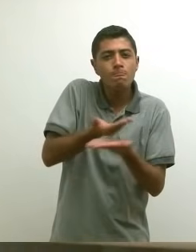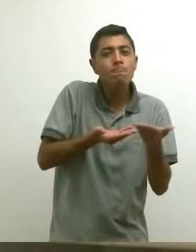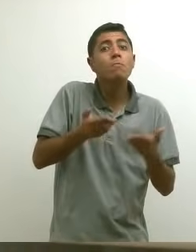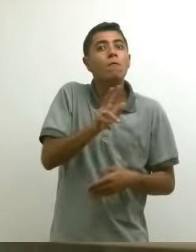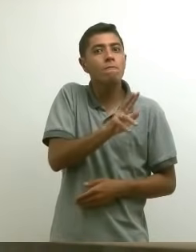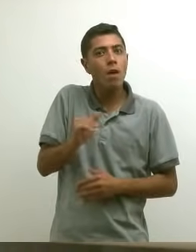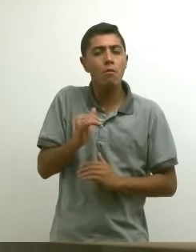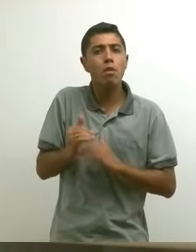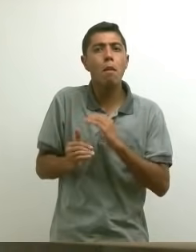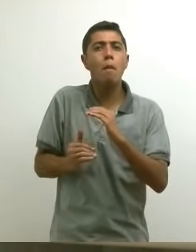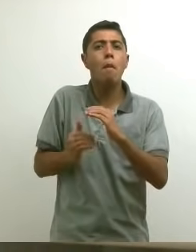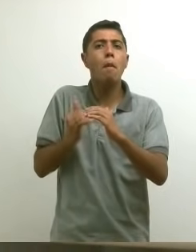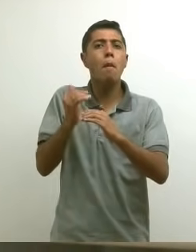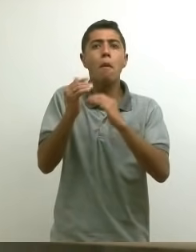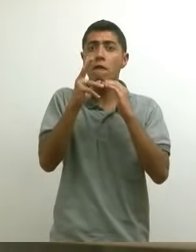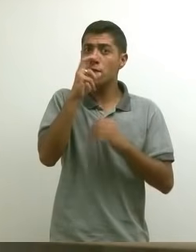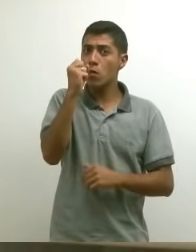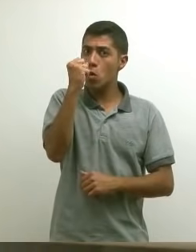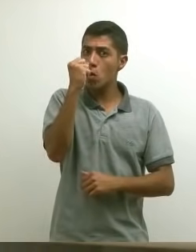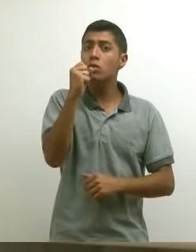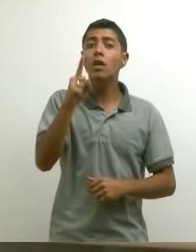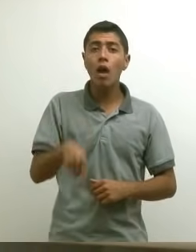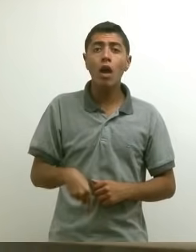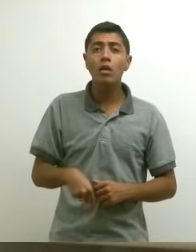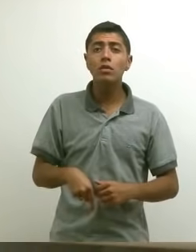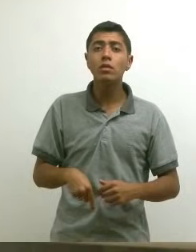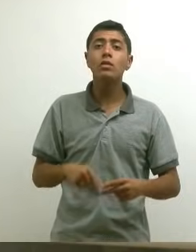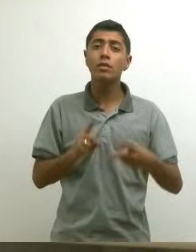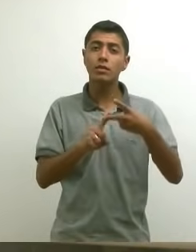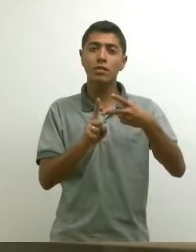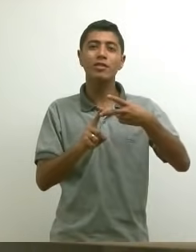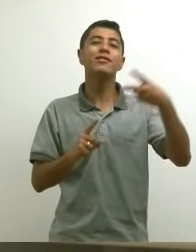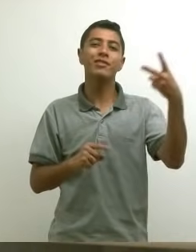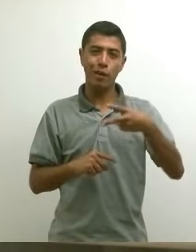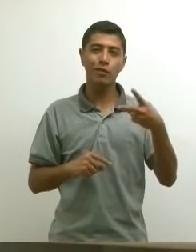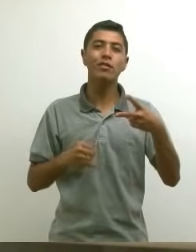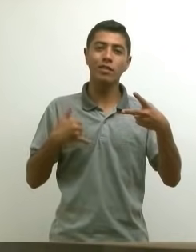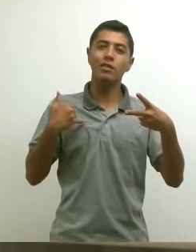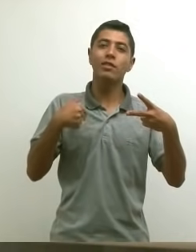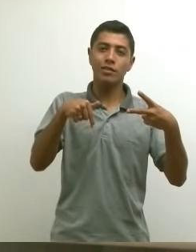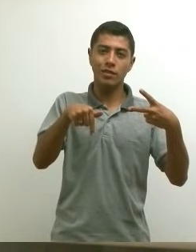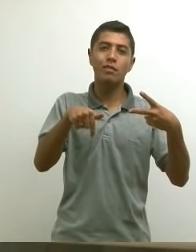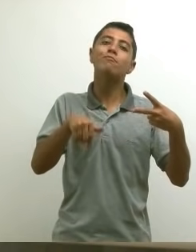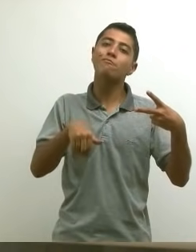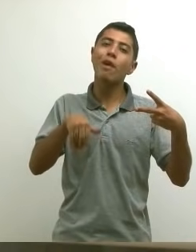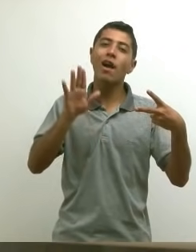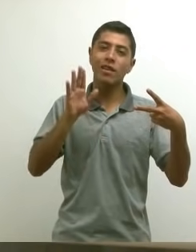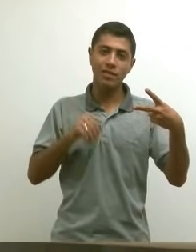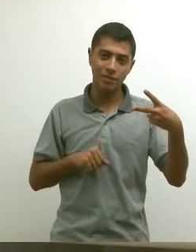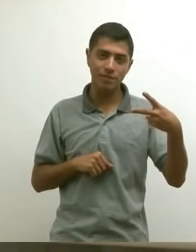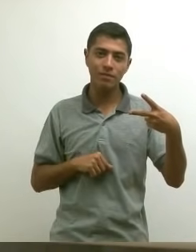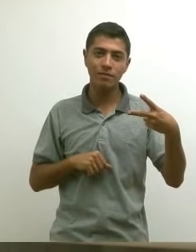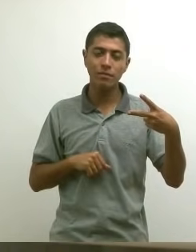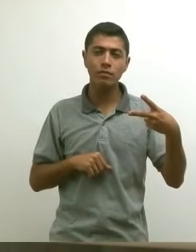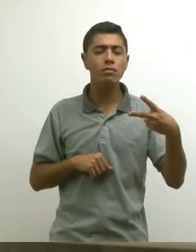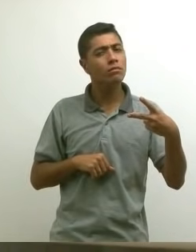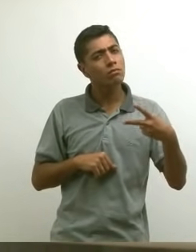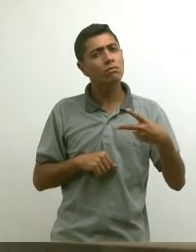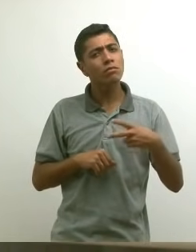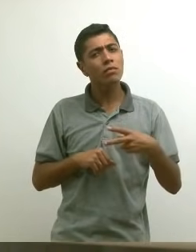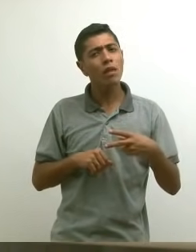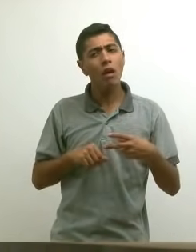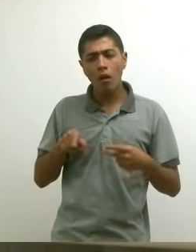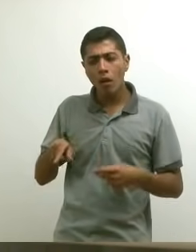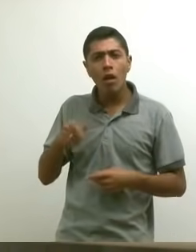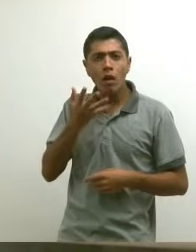ea criança só vai aprender na escola se ela gostar do professor e não se a matéria legal ou não é